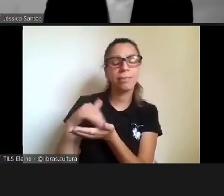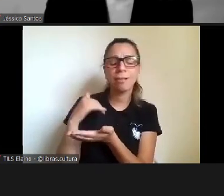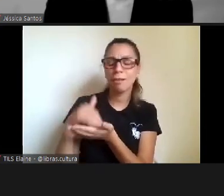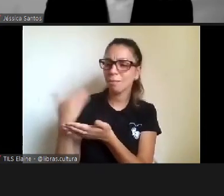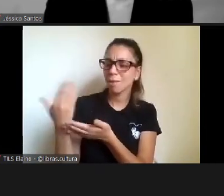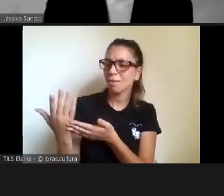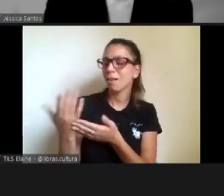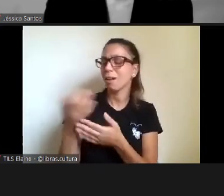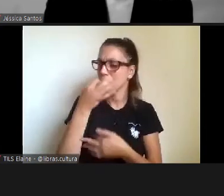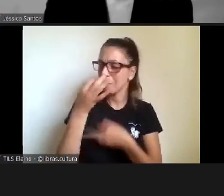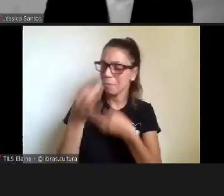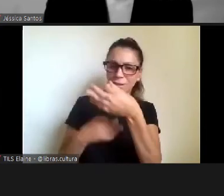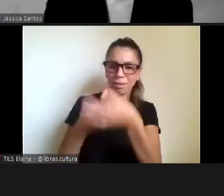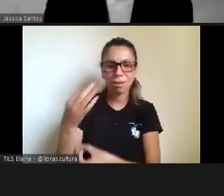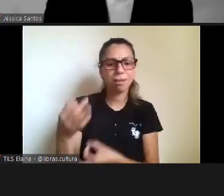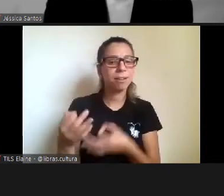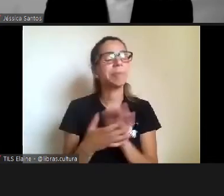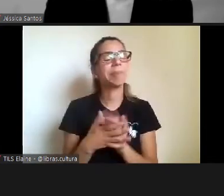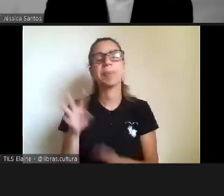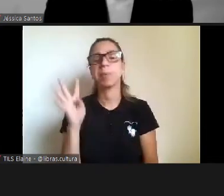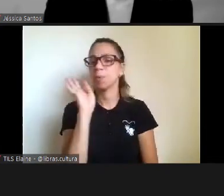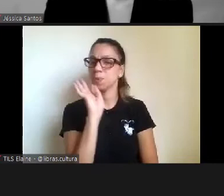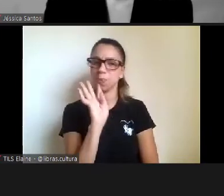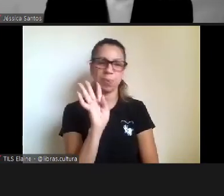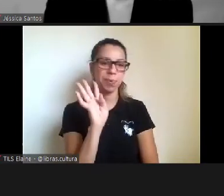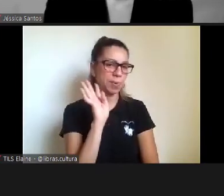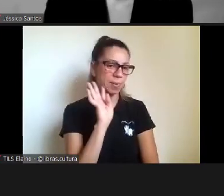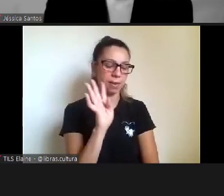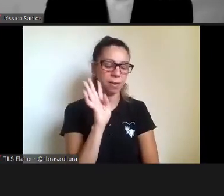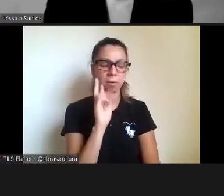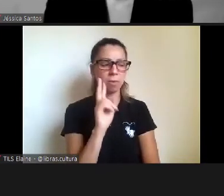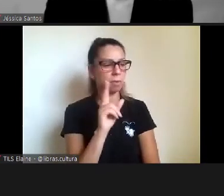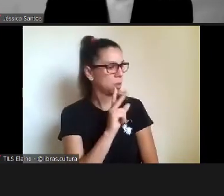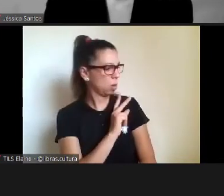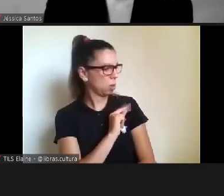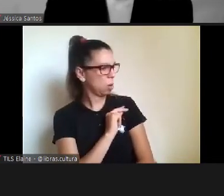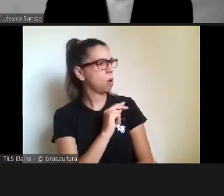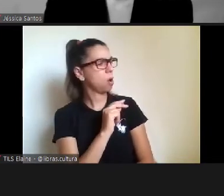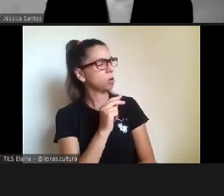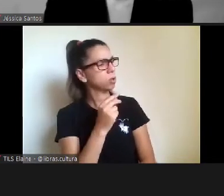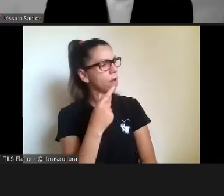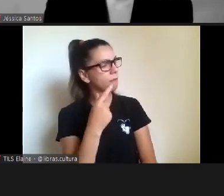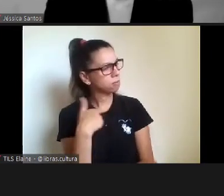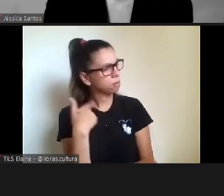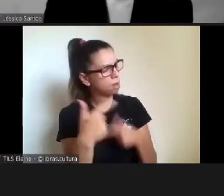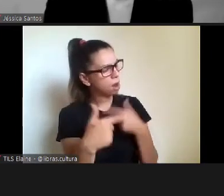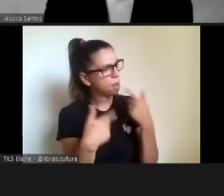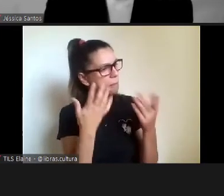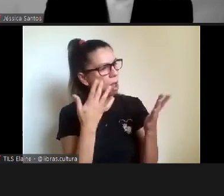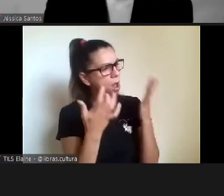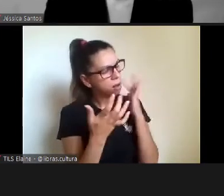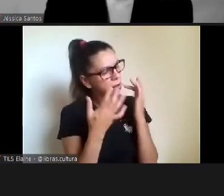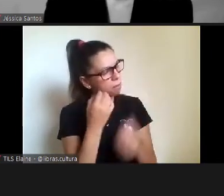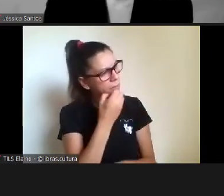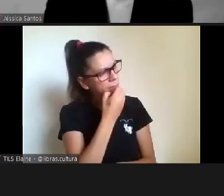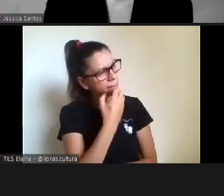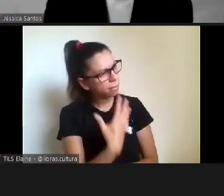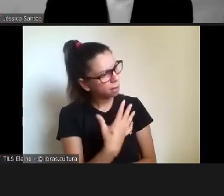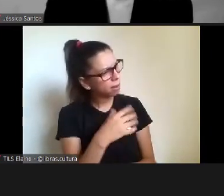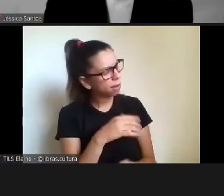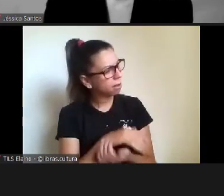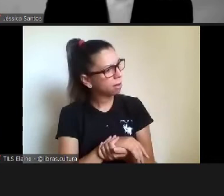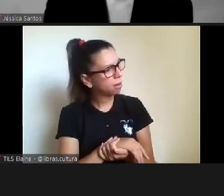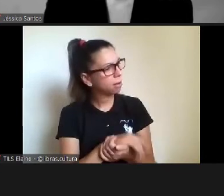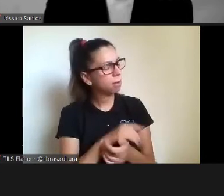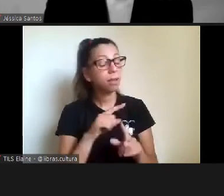Incríveis as mensagens, assim, muito legal. Nossa, você atua tão bem. Eu disse, mas eu não estava atuando. Eu estava